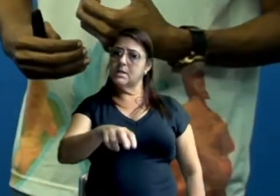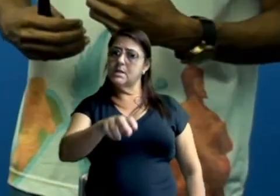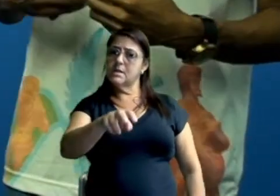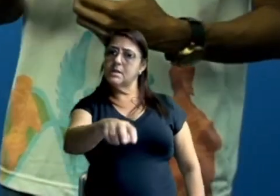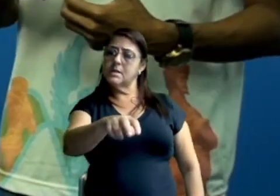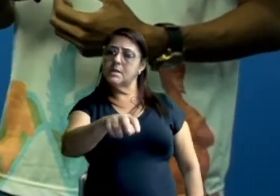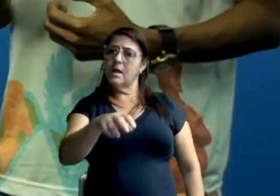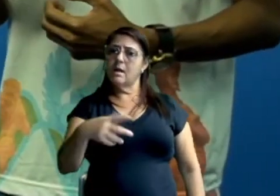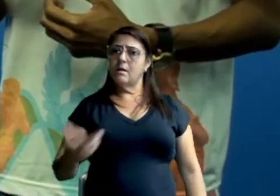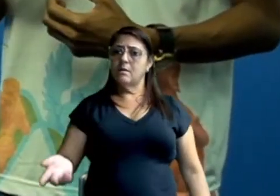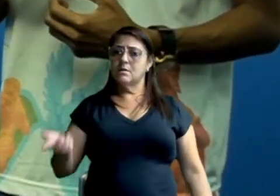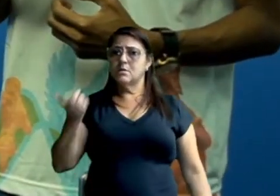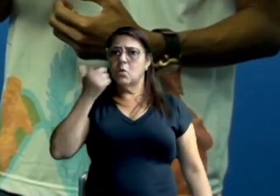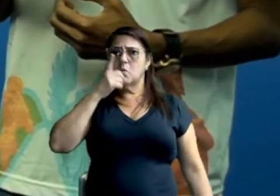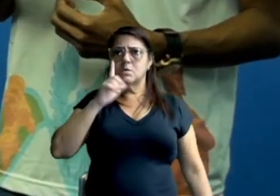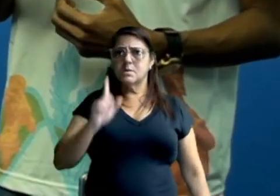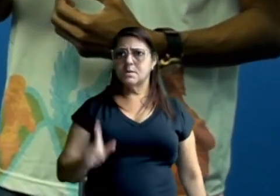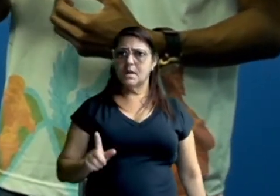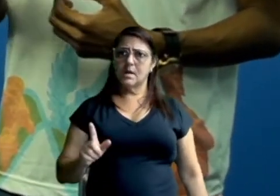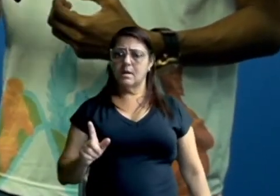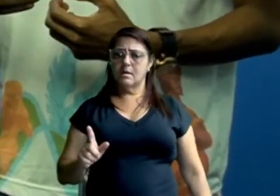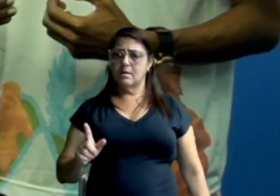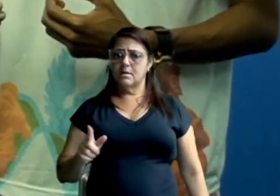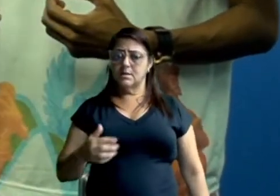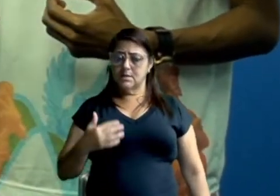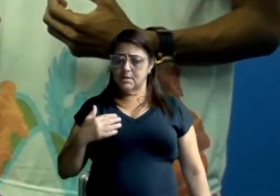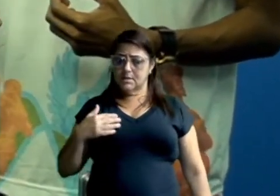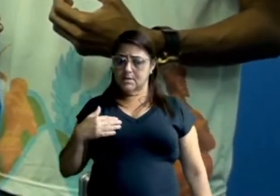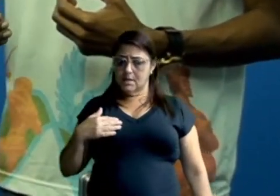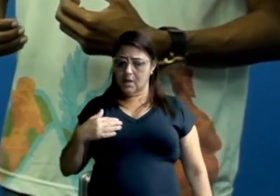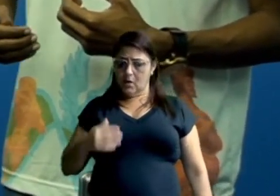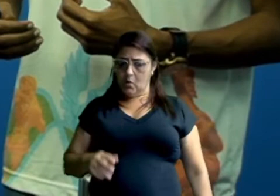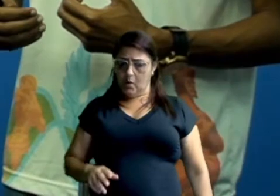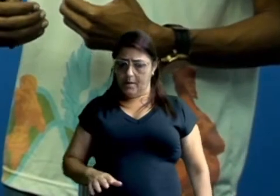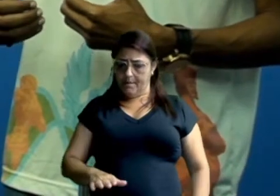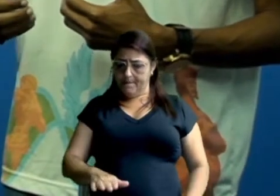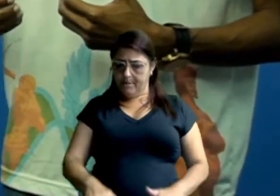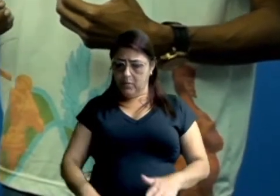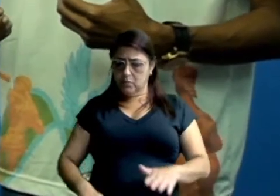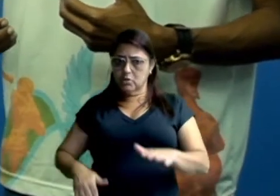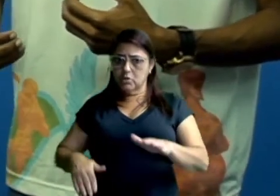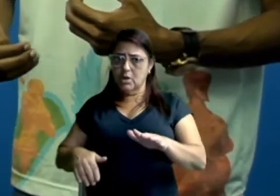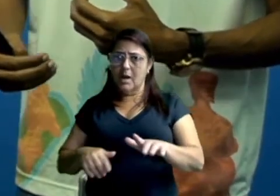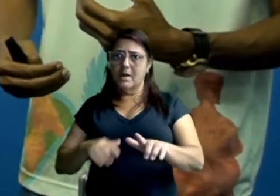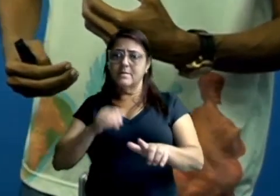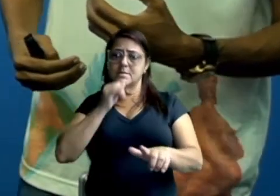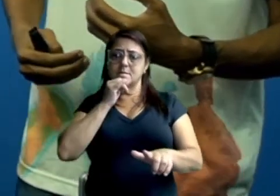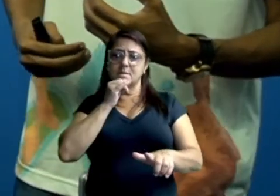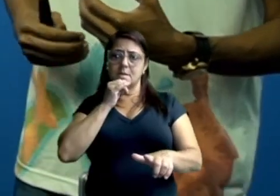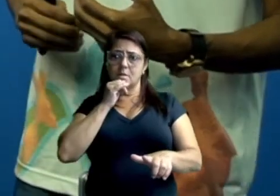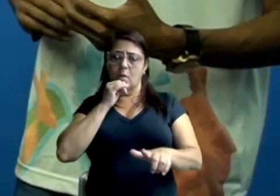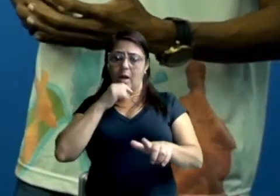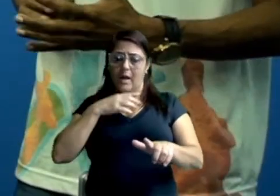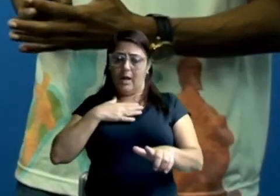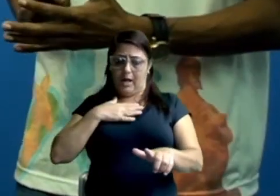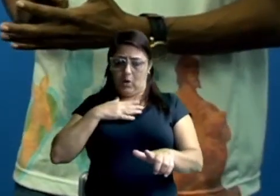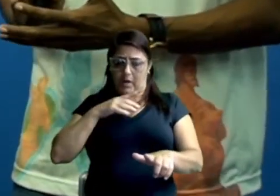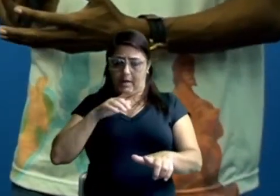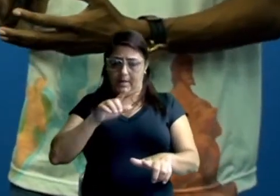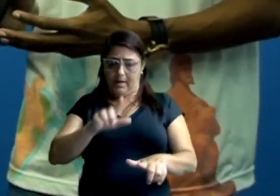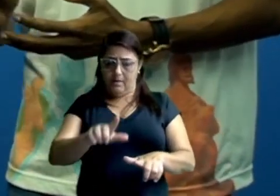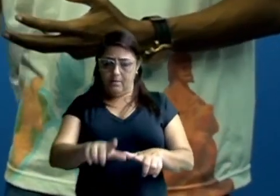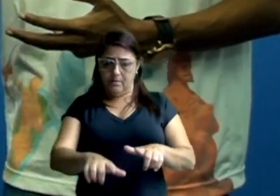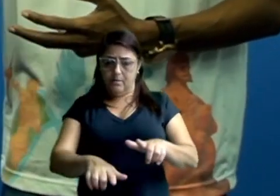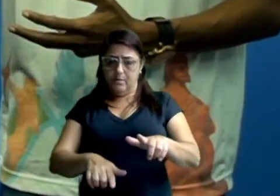tá? Andar, se você empurrar o chão para trás. Quando você empurra o chão para trás, ele